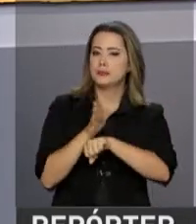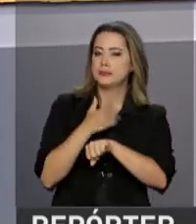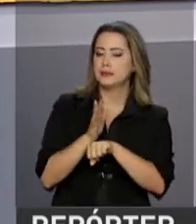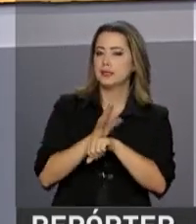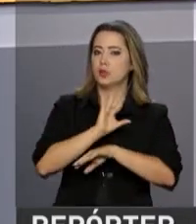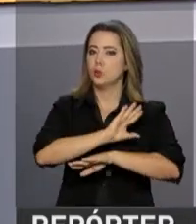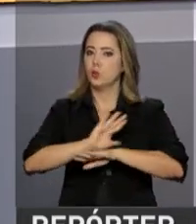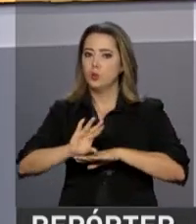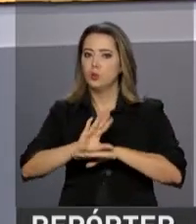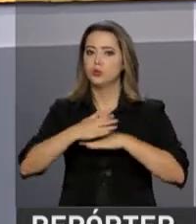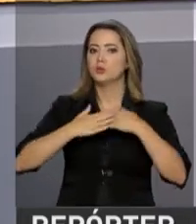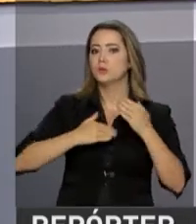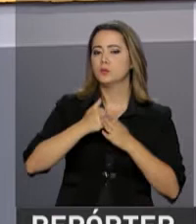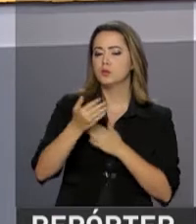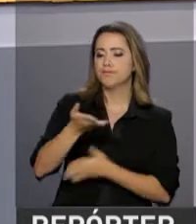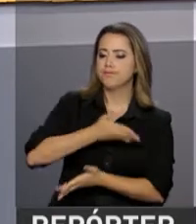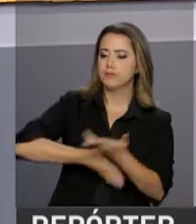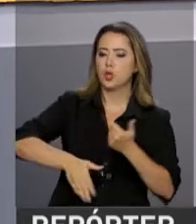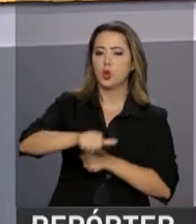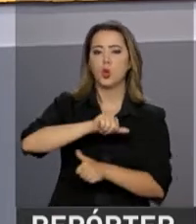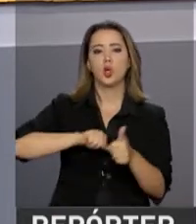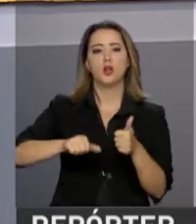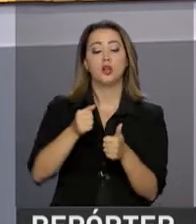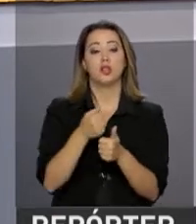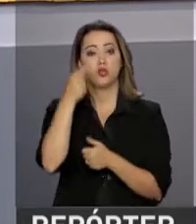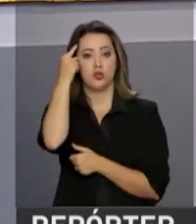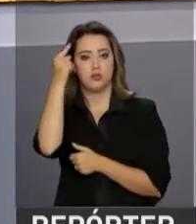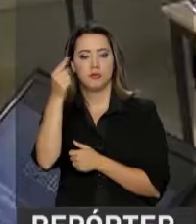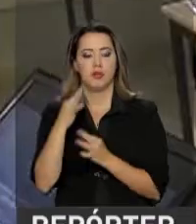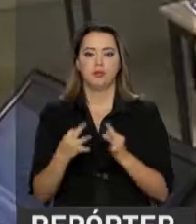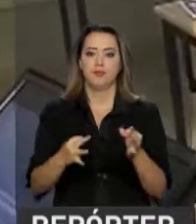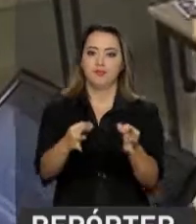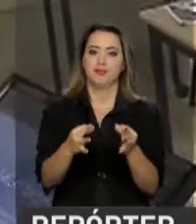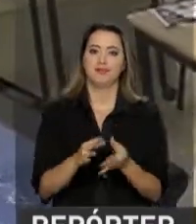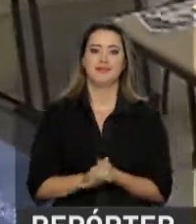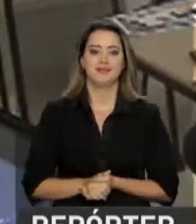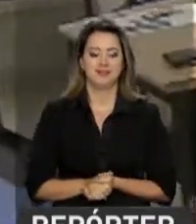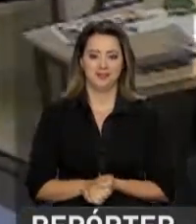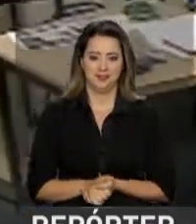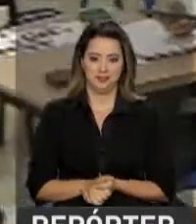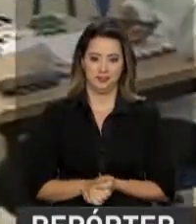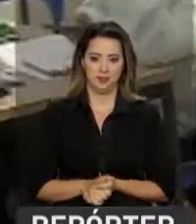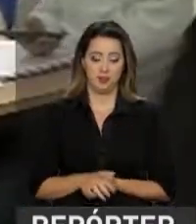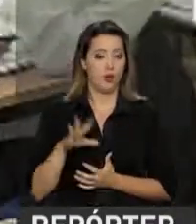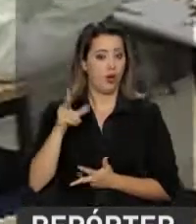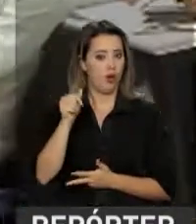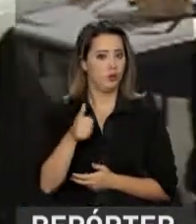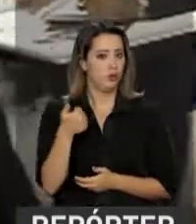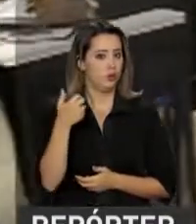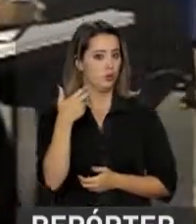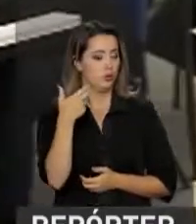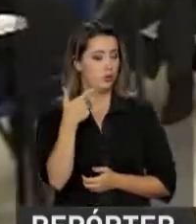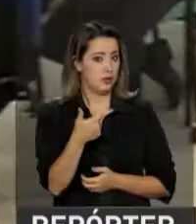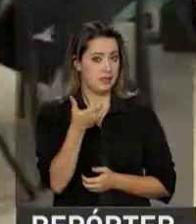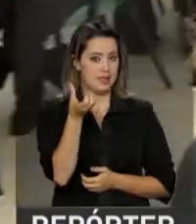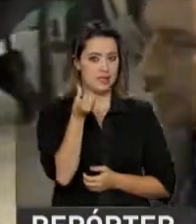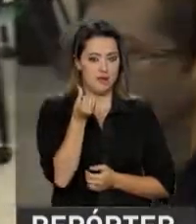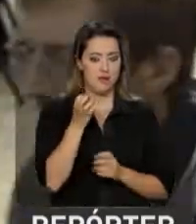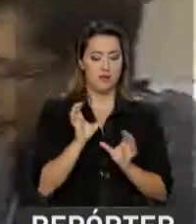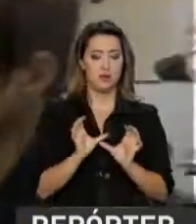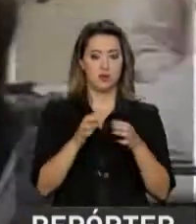compartilhamento de idéias e tecnologia de negócio ao todo 126 participantes